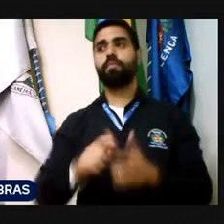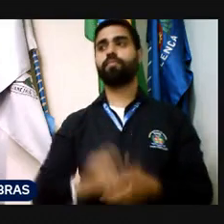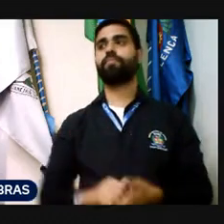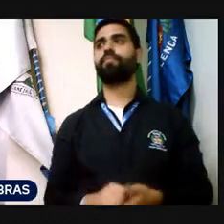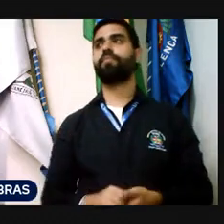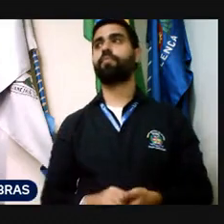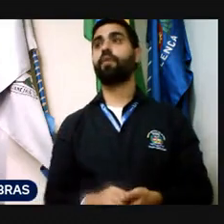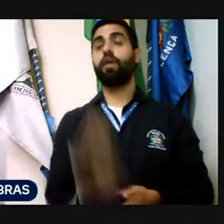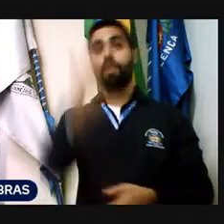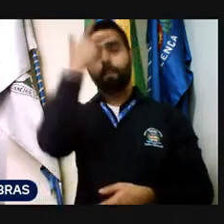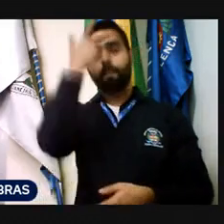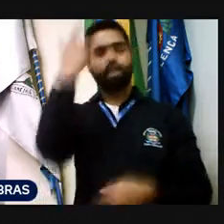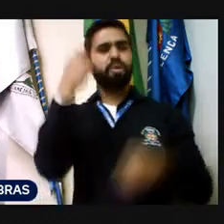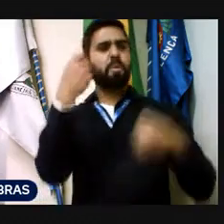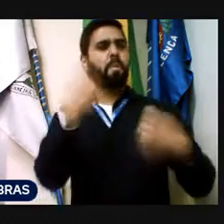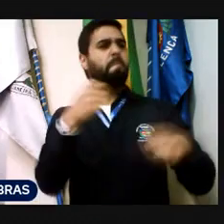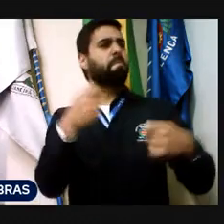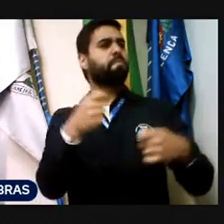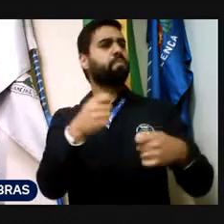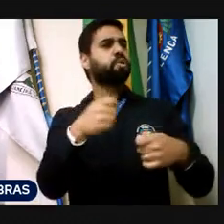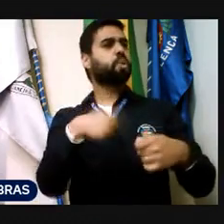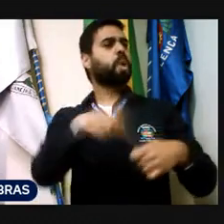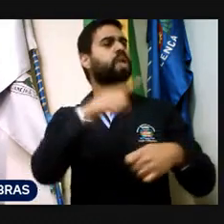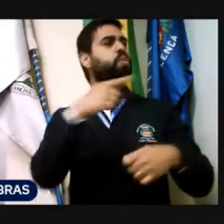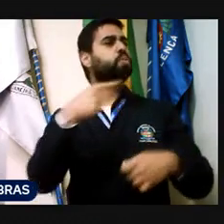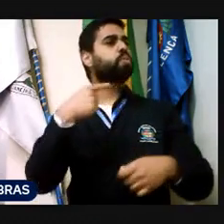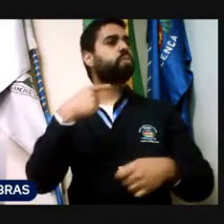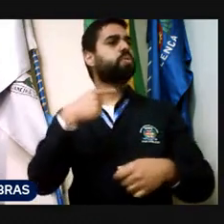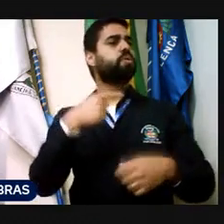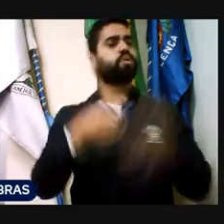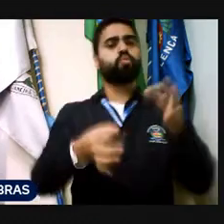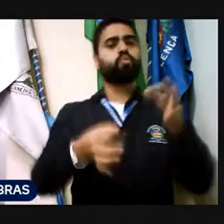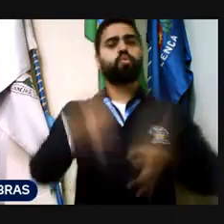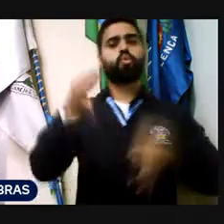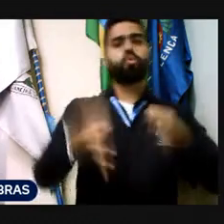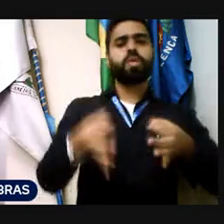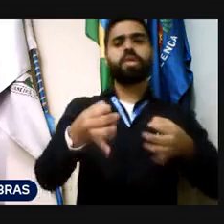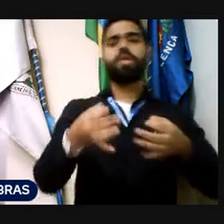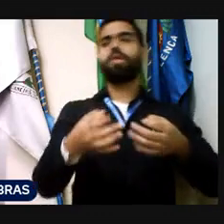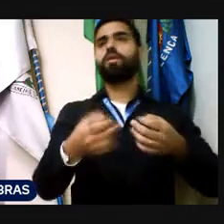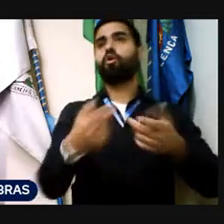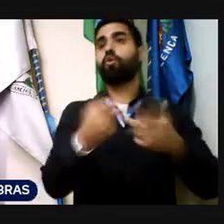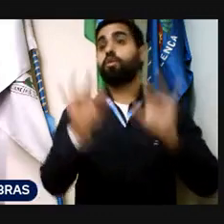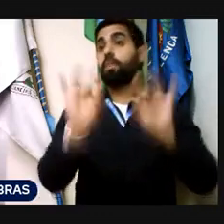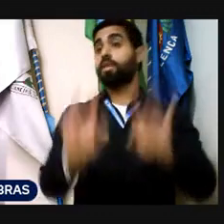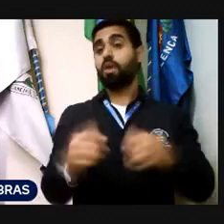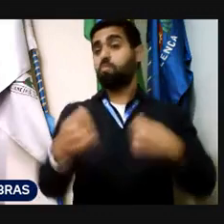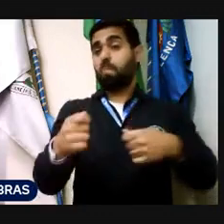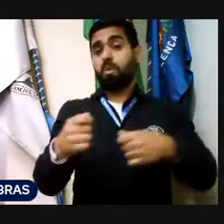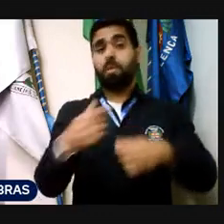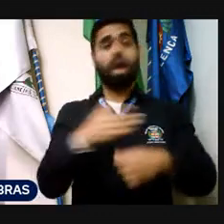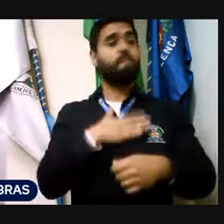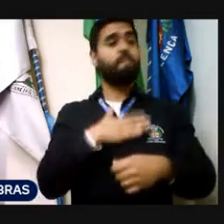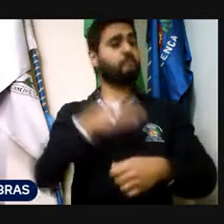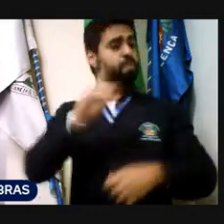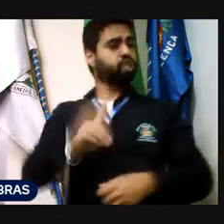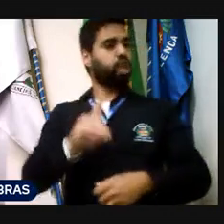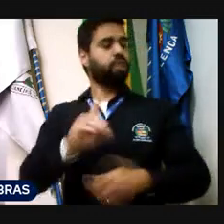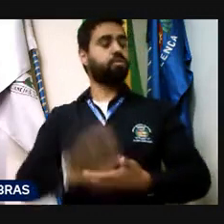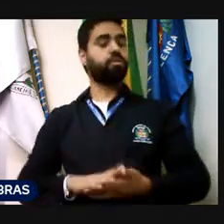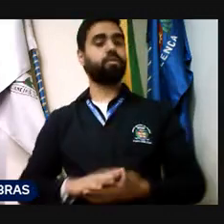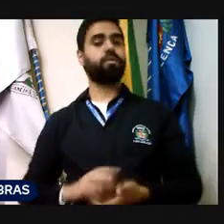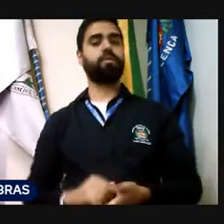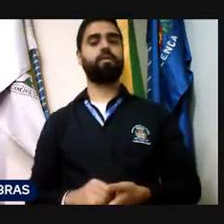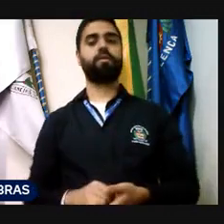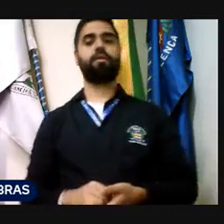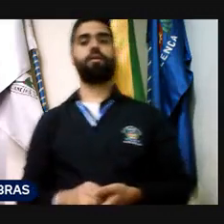esse morador não precisou bater as portas do judiciário, nos juizados especiais, para estar requerendo o seu direito, né? E